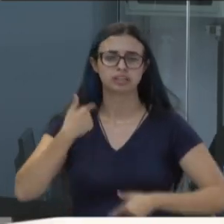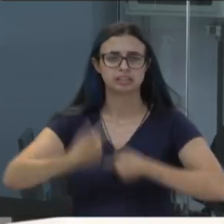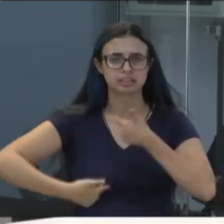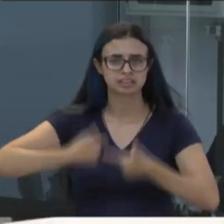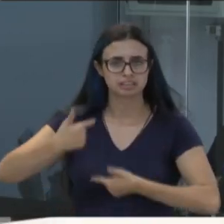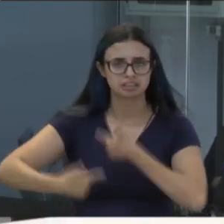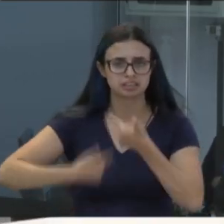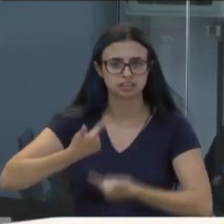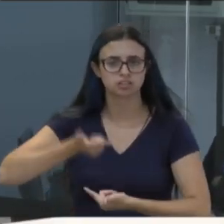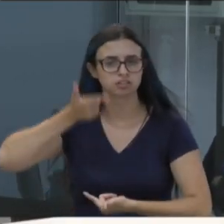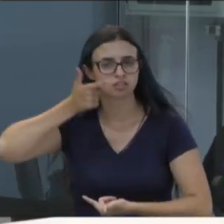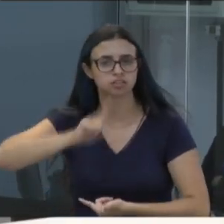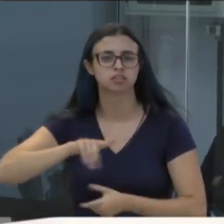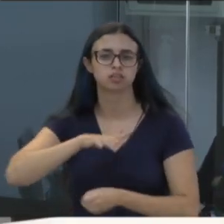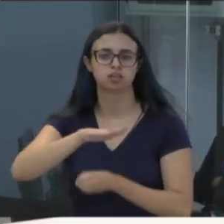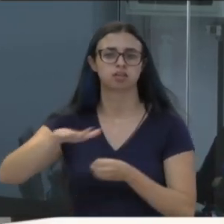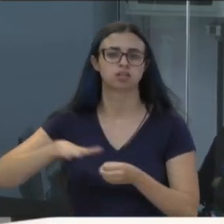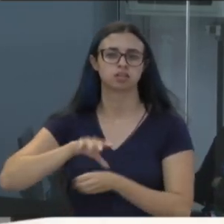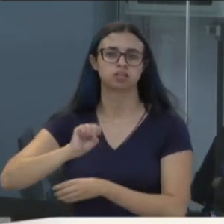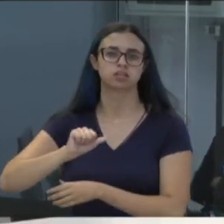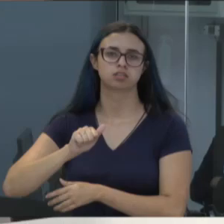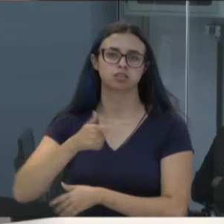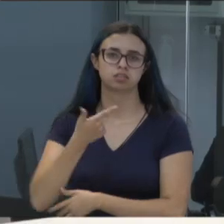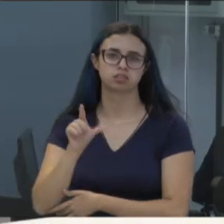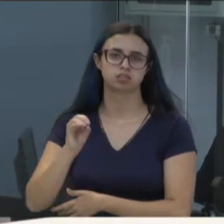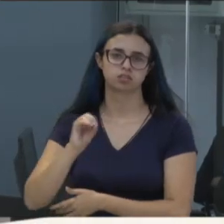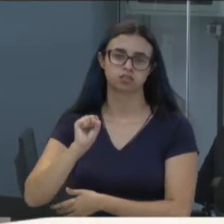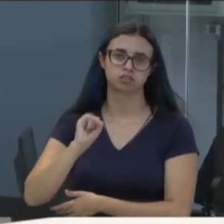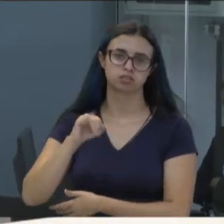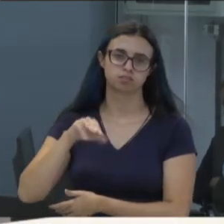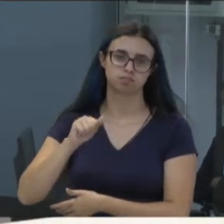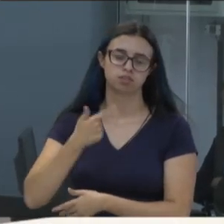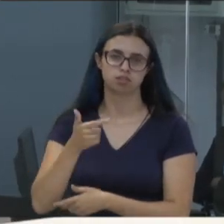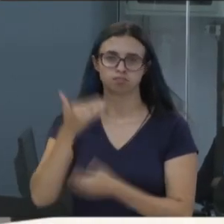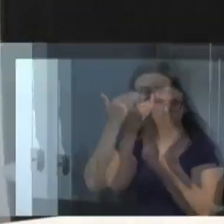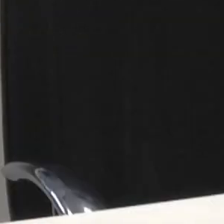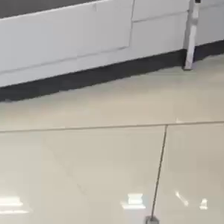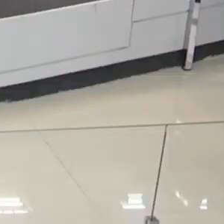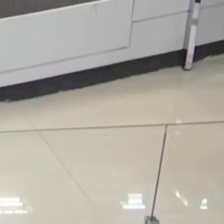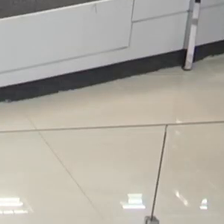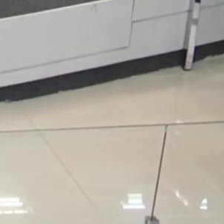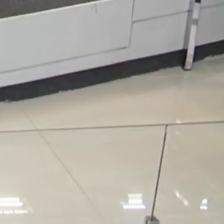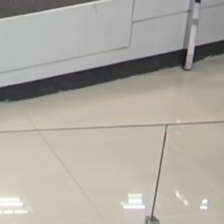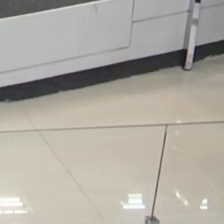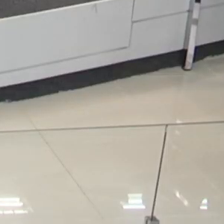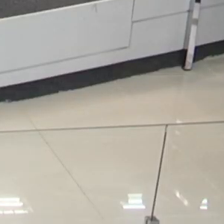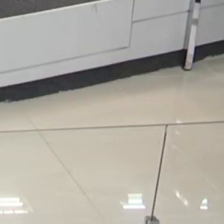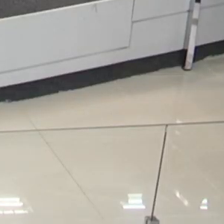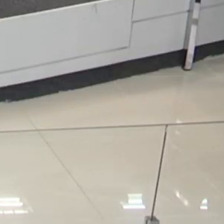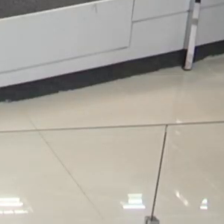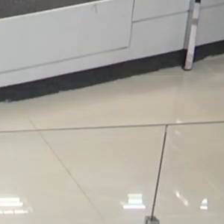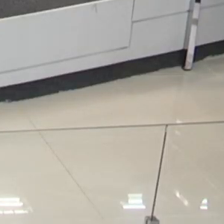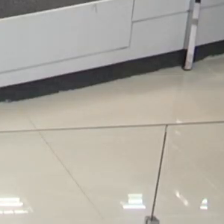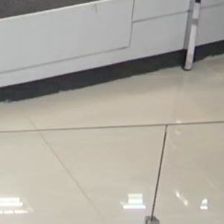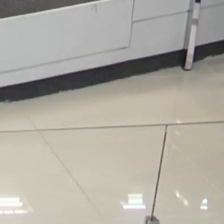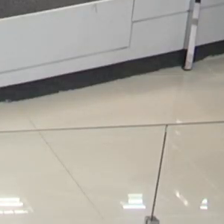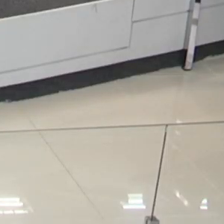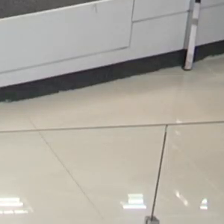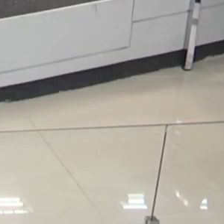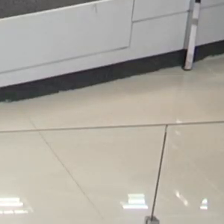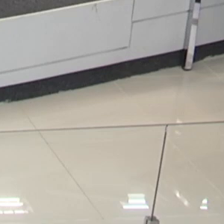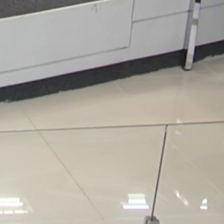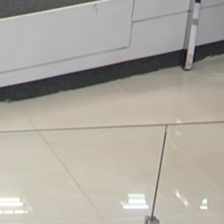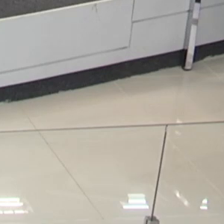essa conquista lá para o bairro São Simão, São Frei Galvão. Obrigado aí pela parte, novo vereador. Tem que ser assim, né? A gente tem que